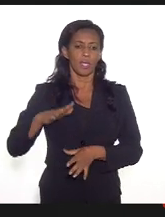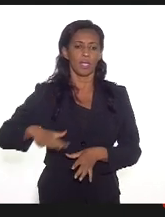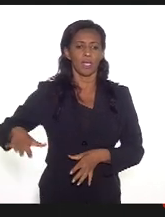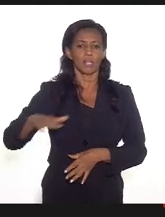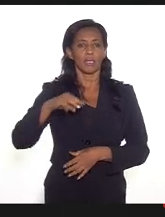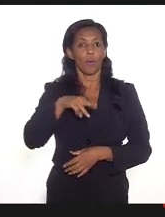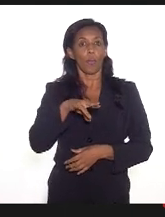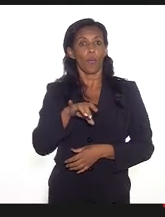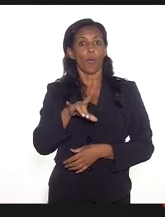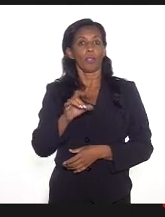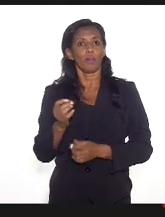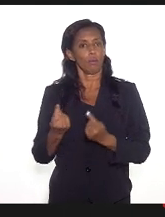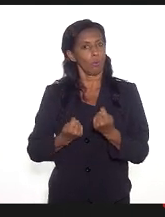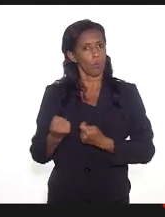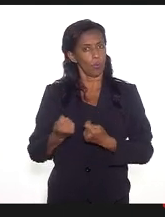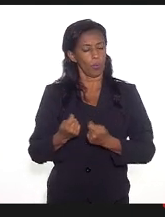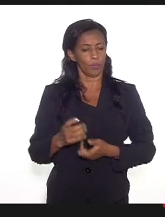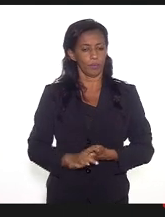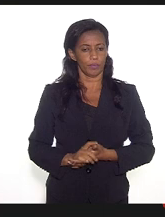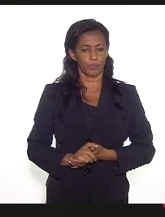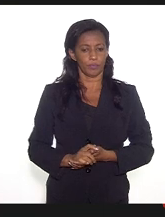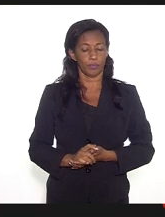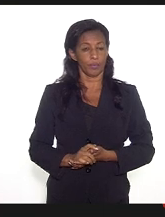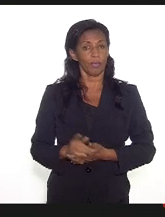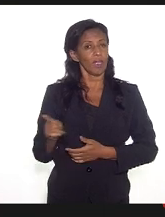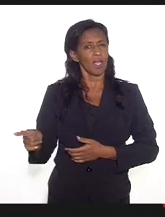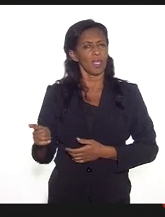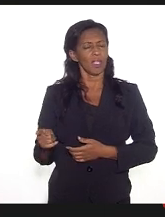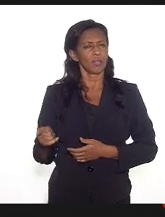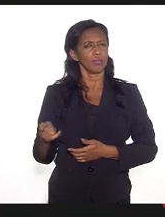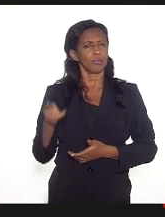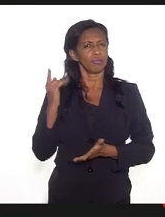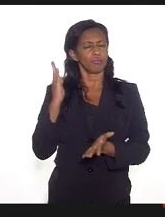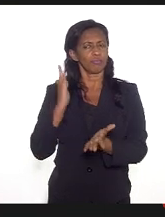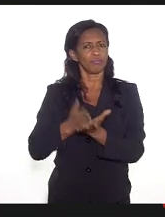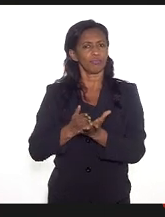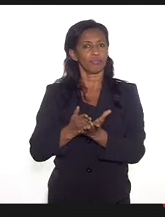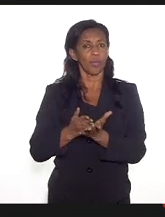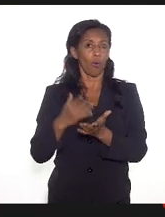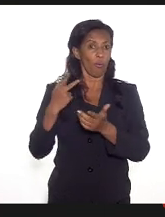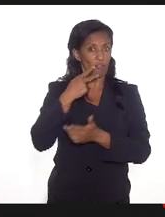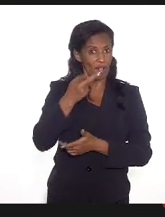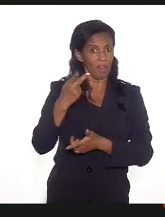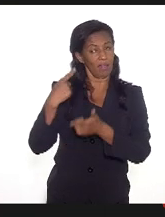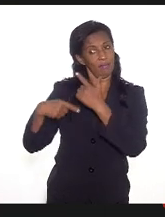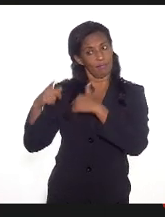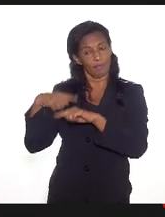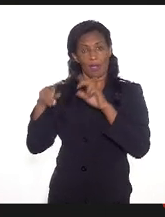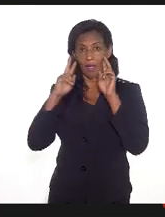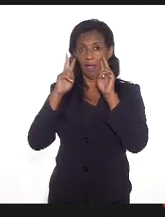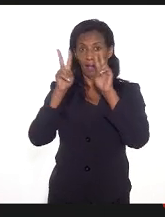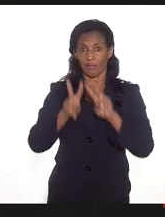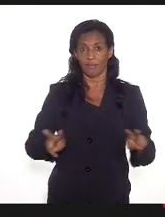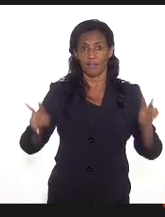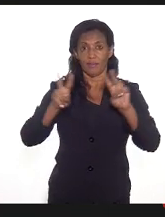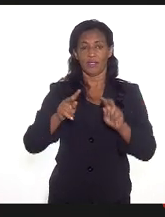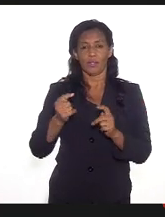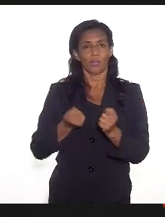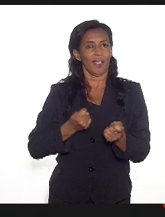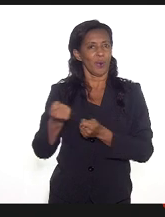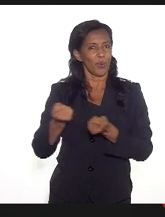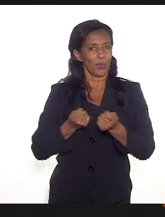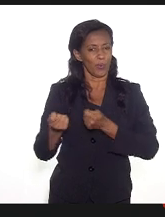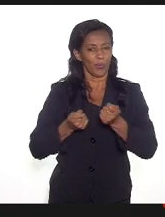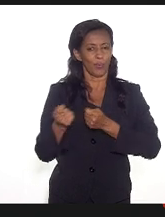modelo econômico. E isso nos leva, como eu falei anteriormente, à visão da economia da